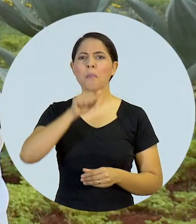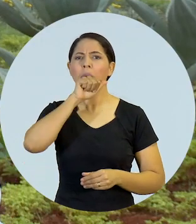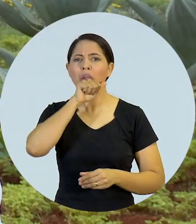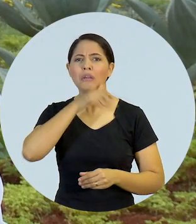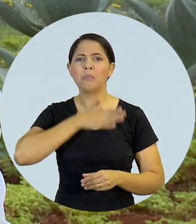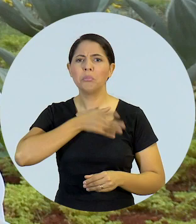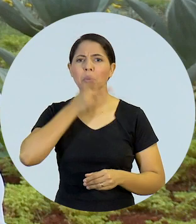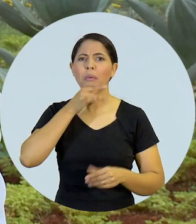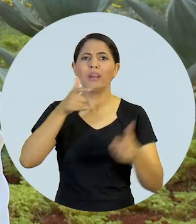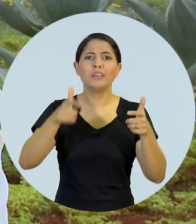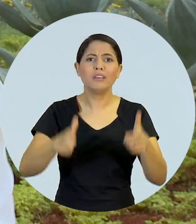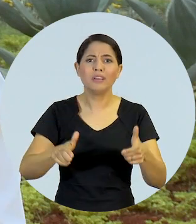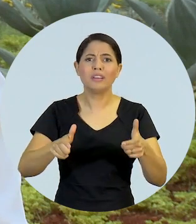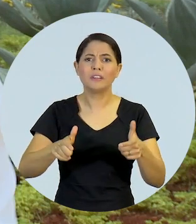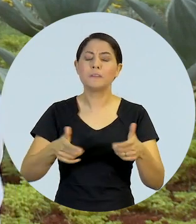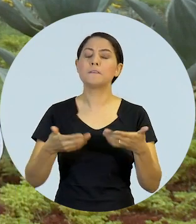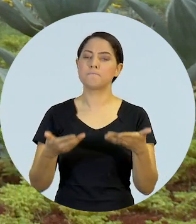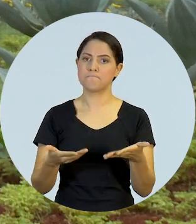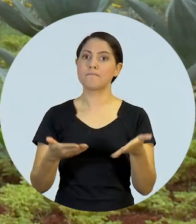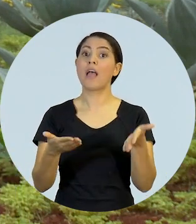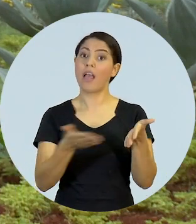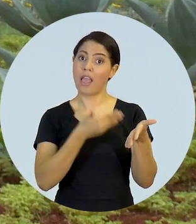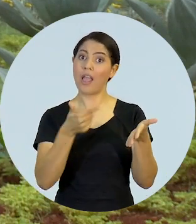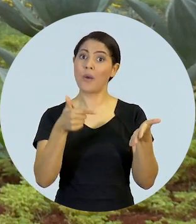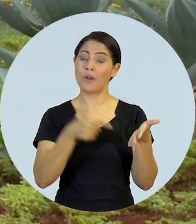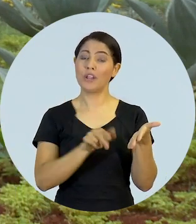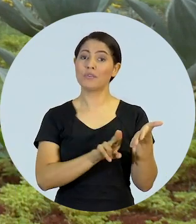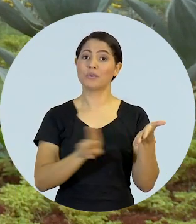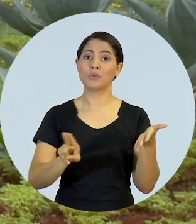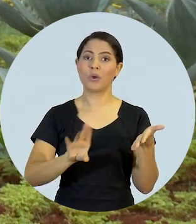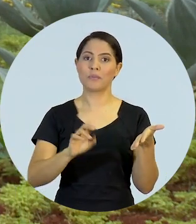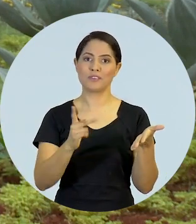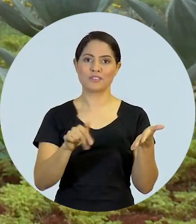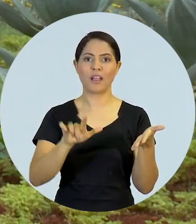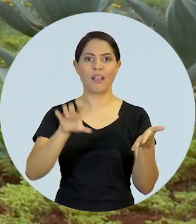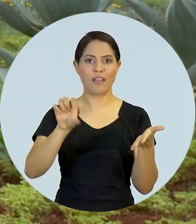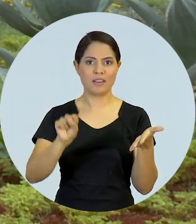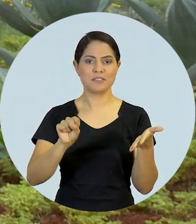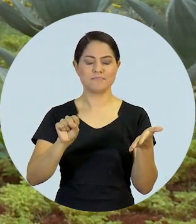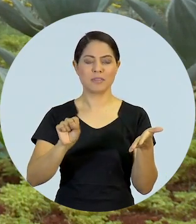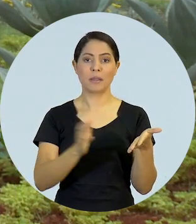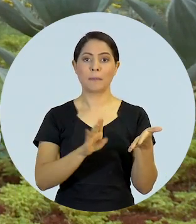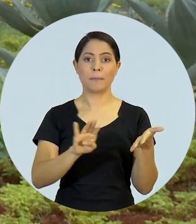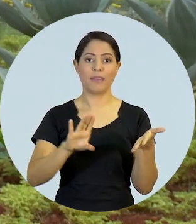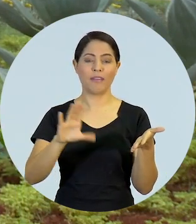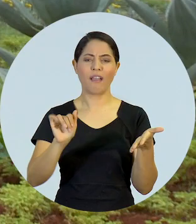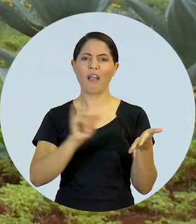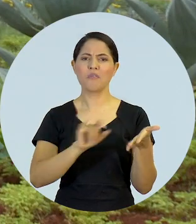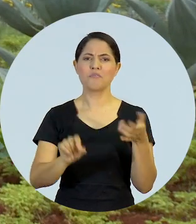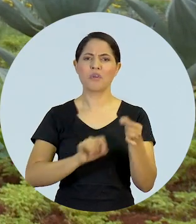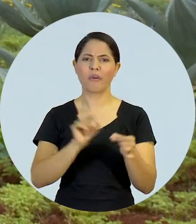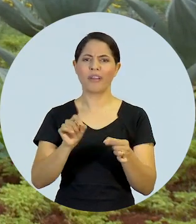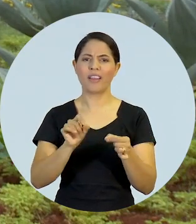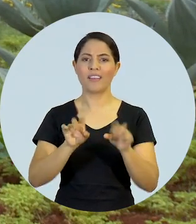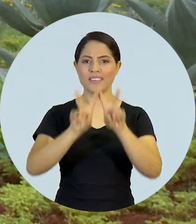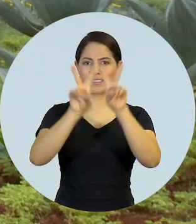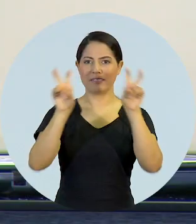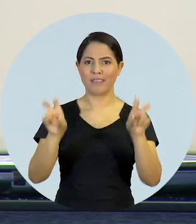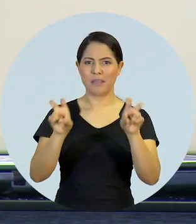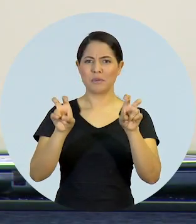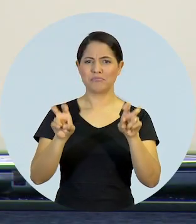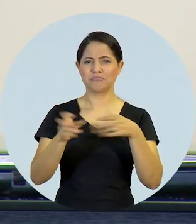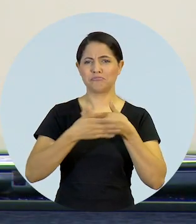Mãe, cadê meu pai? O livro do advogado Charles Bica traz uma reflexão importante sobre o abandono